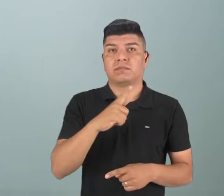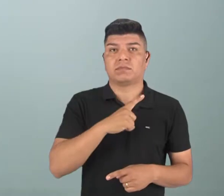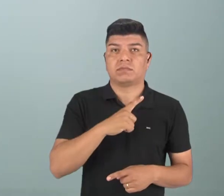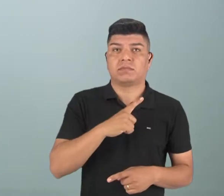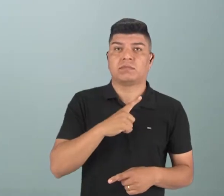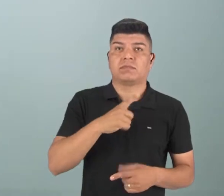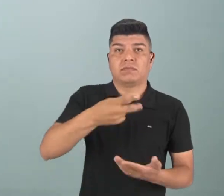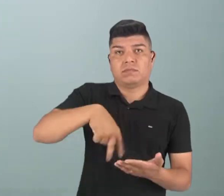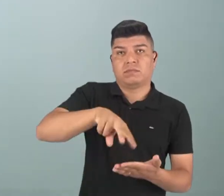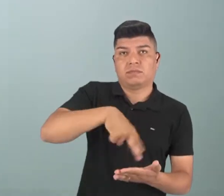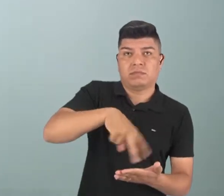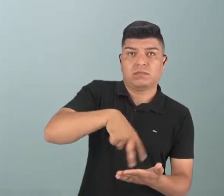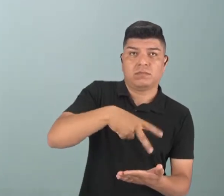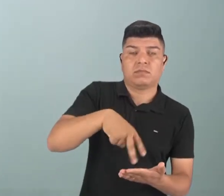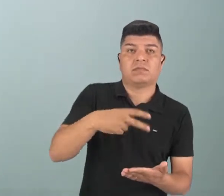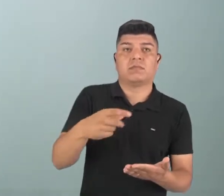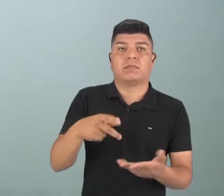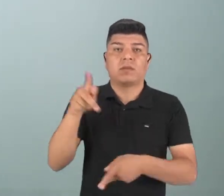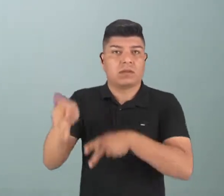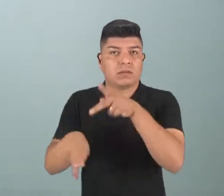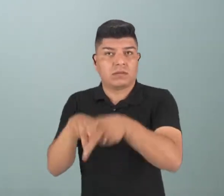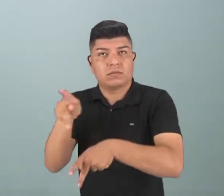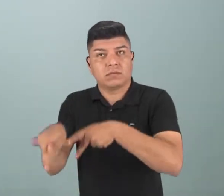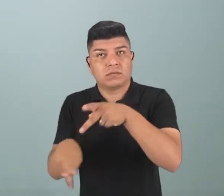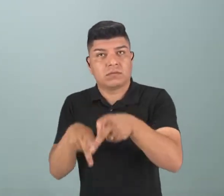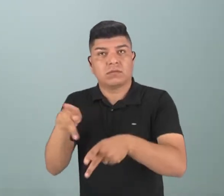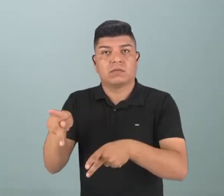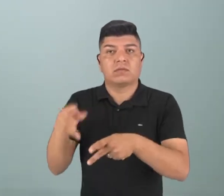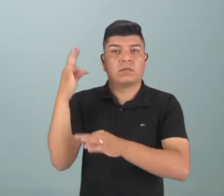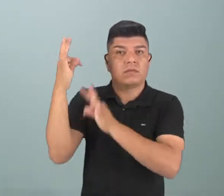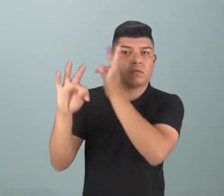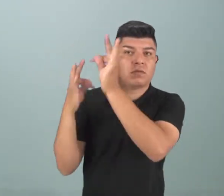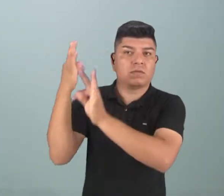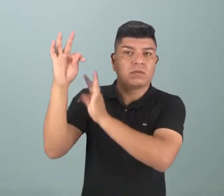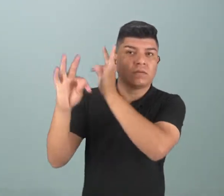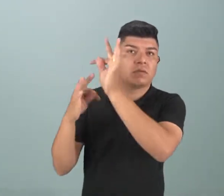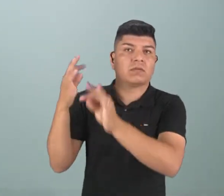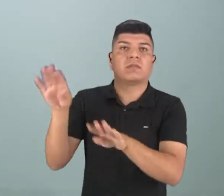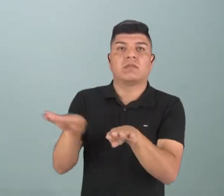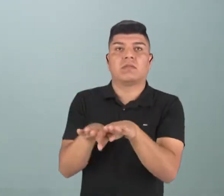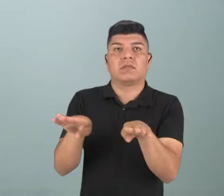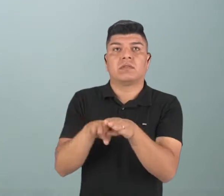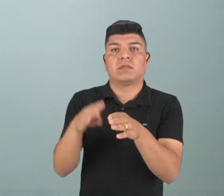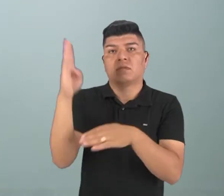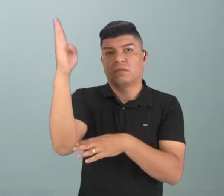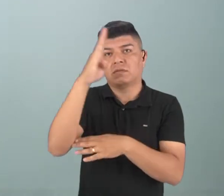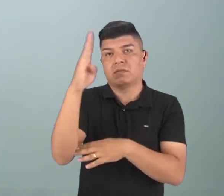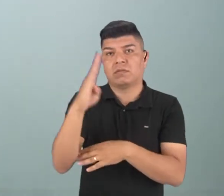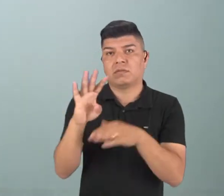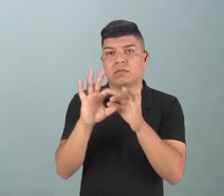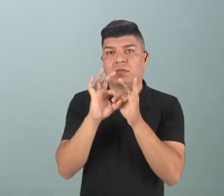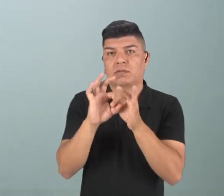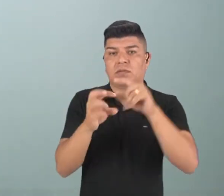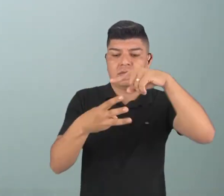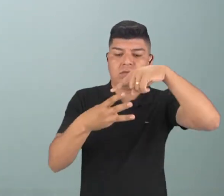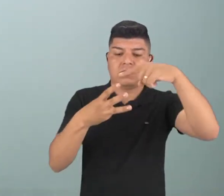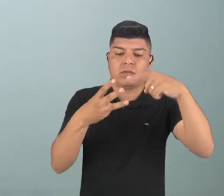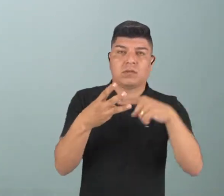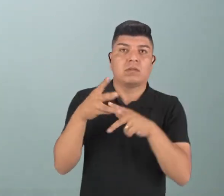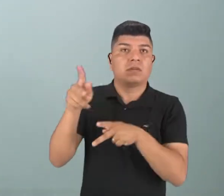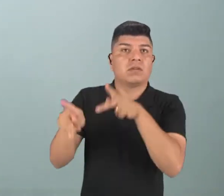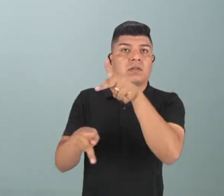dança clássica, mas nós temos as danças populares, as danças folclóricas. E no Brasil eu tenho uma junção de 3 povos